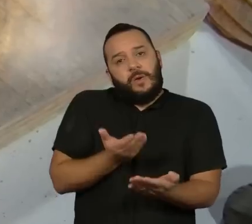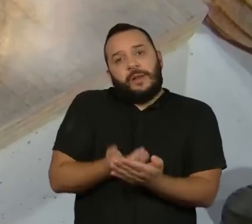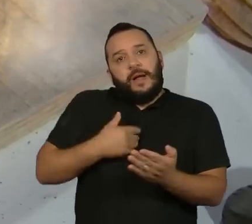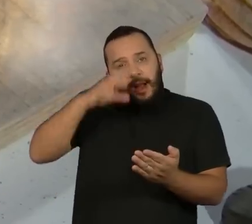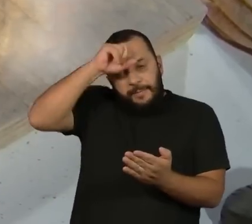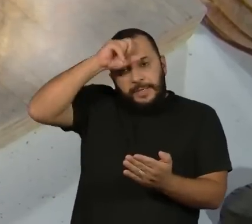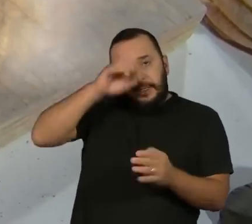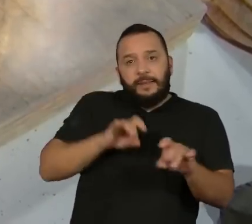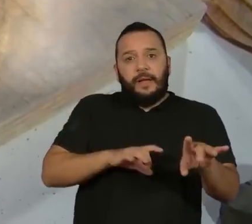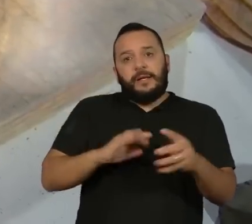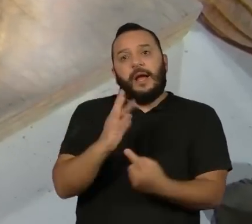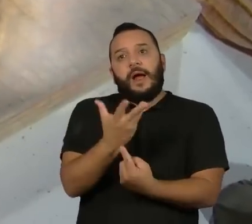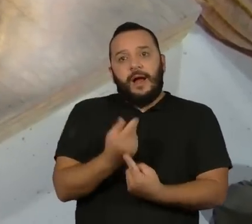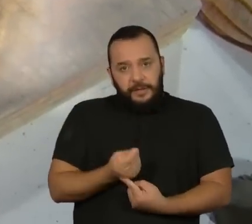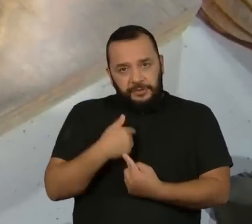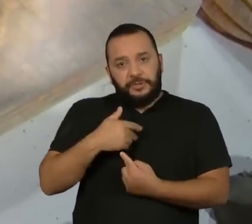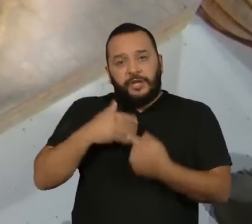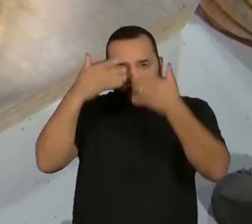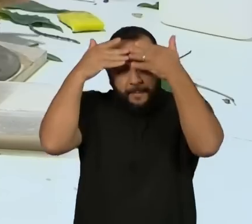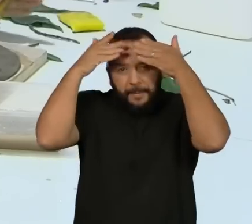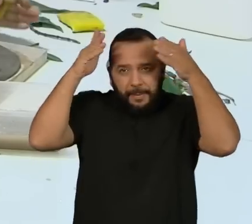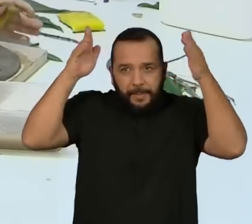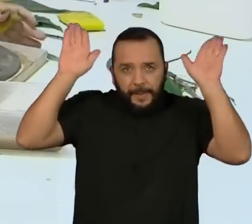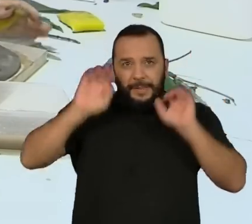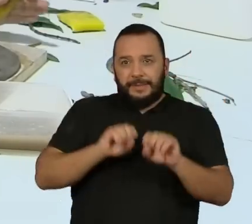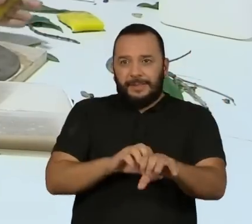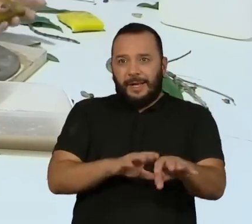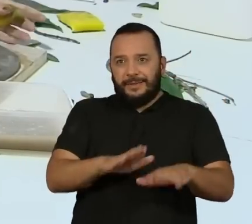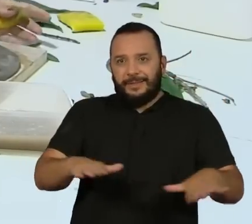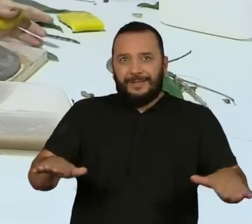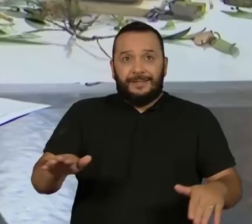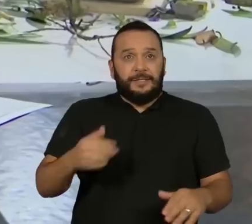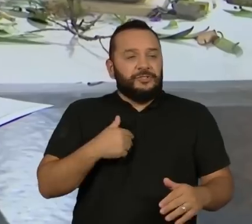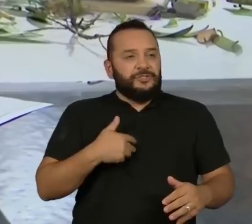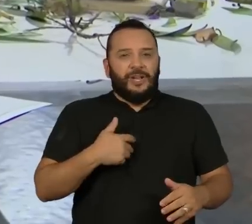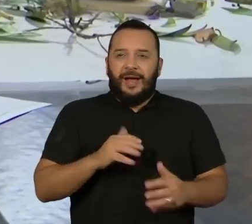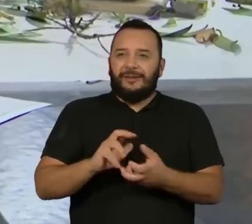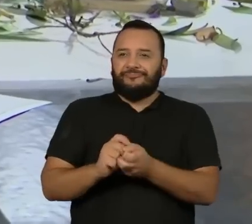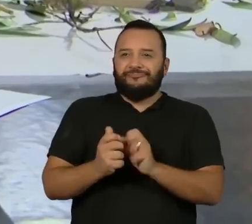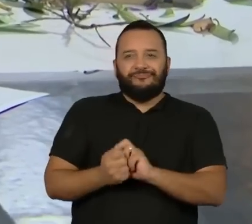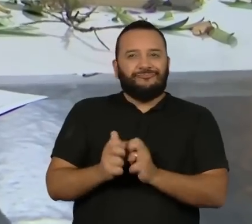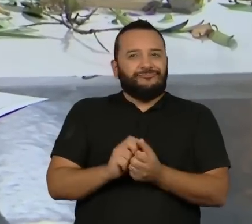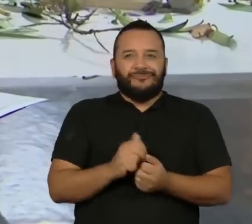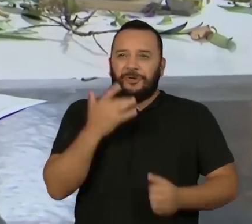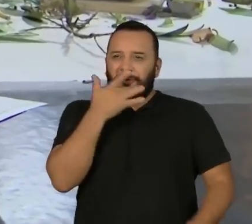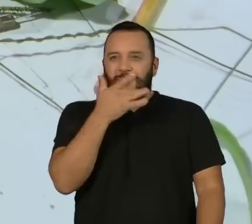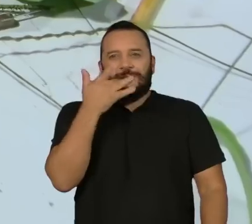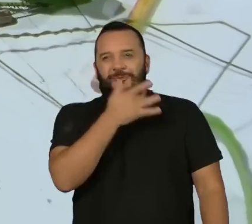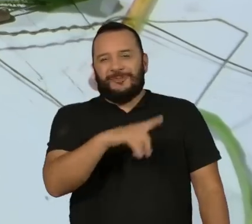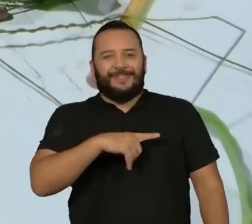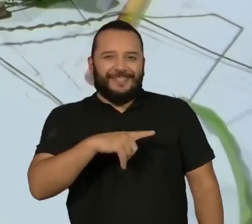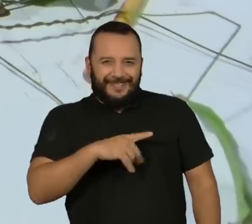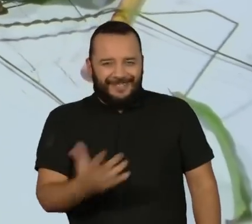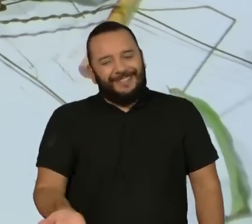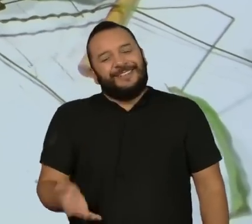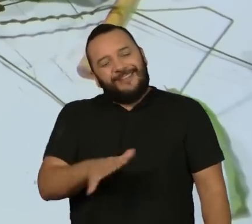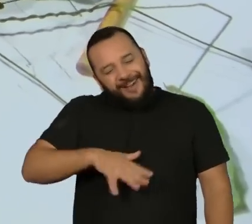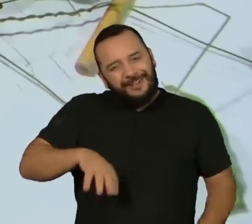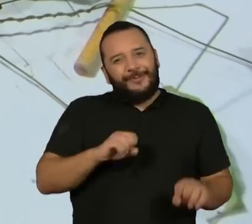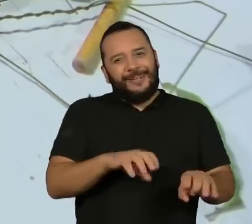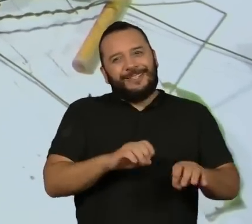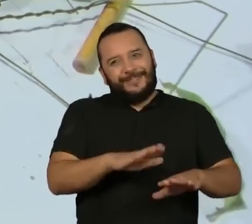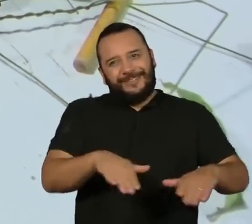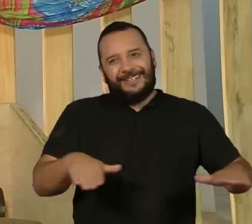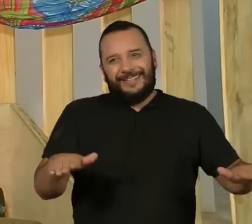ampliar o repertório na hora de ensinar os pequenos. Mexer com coisas manuais eu acho muito gostoso. E isso para a educação infantil eu acho